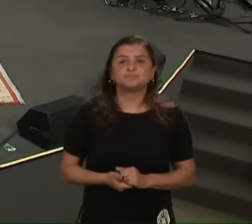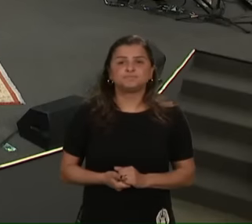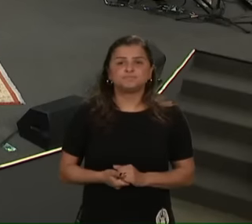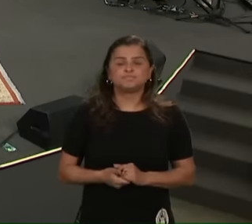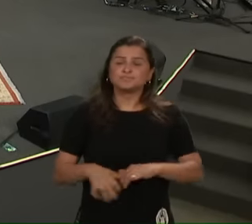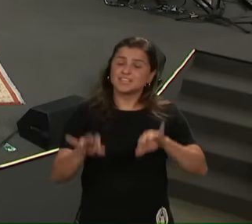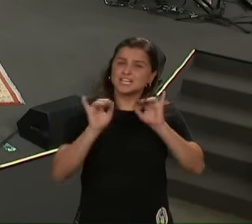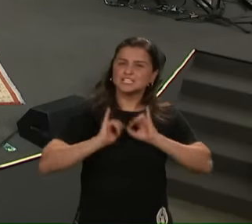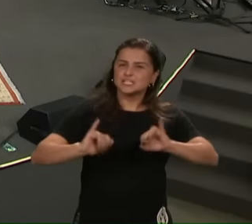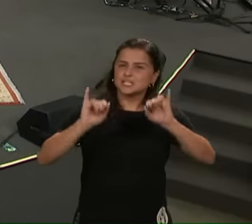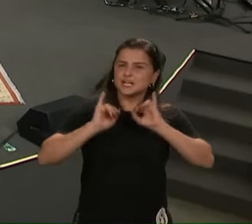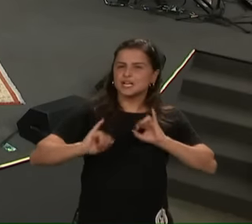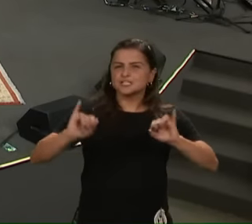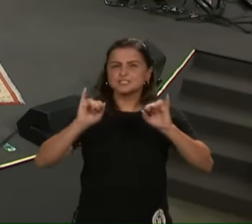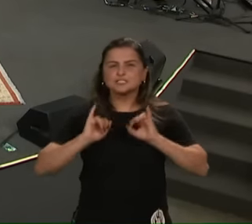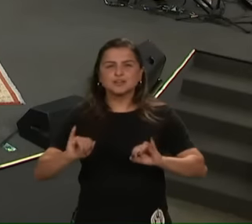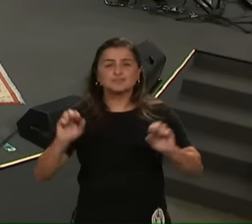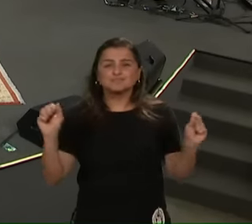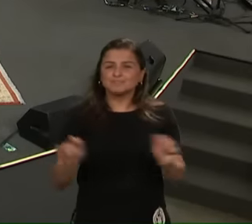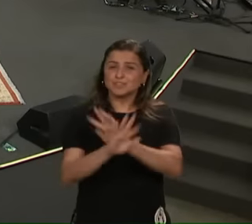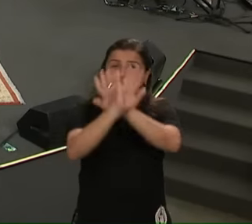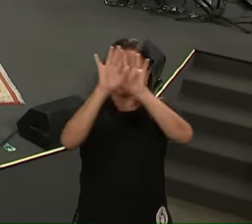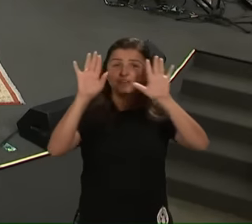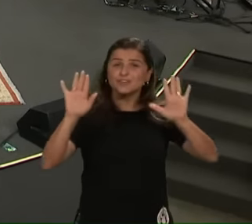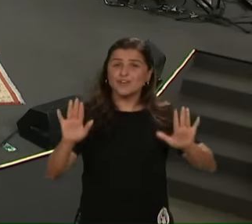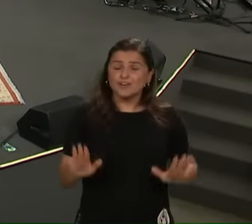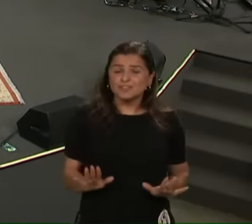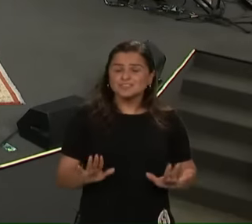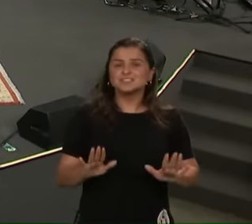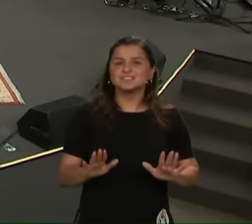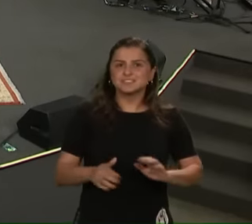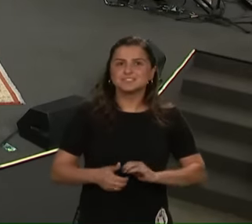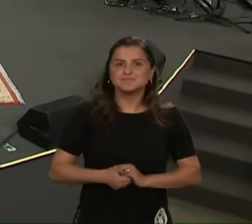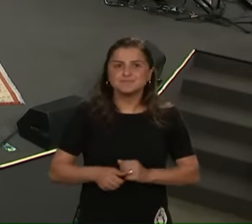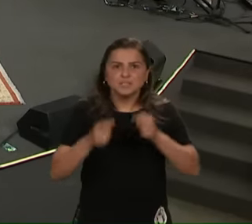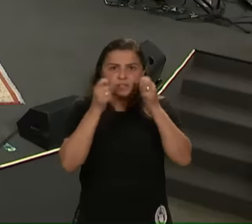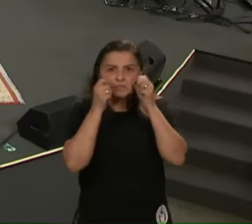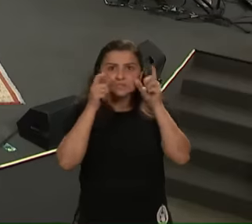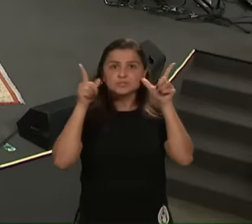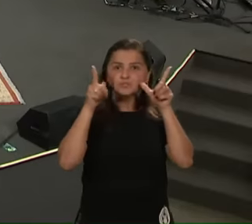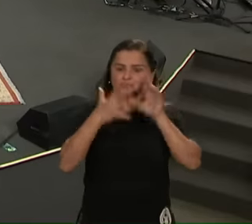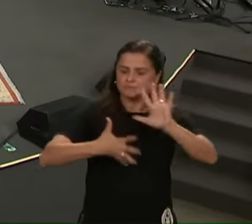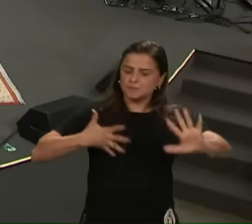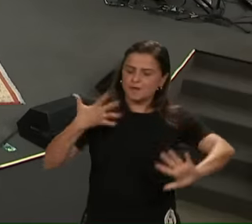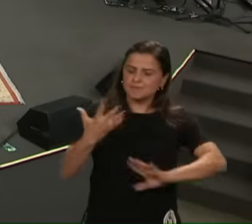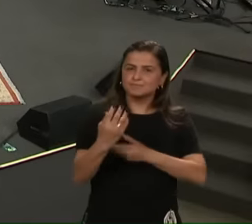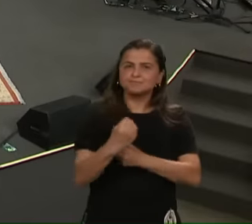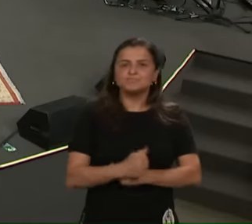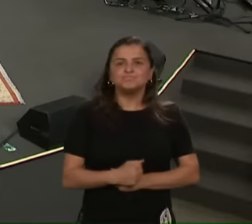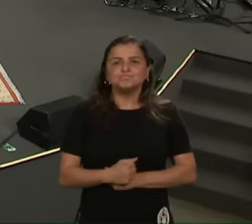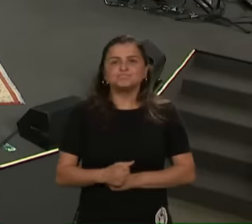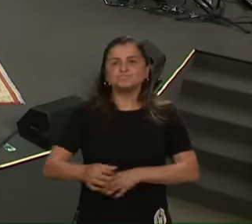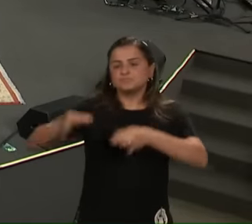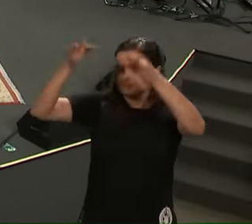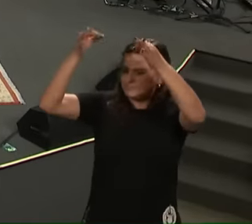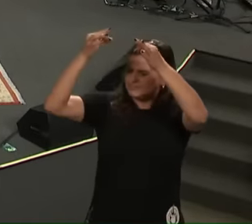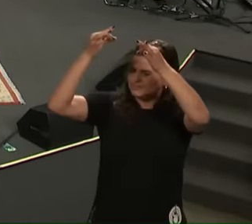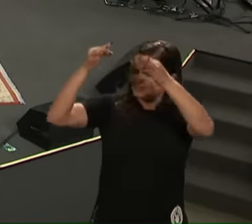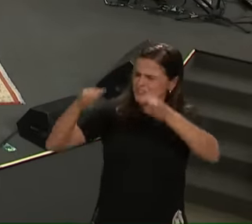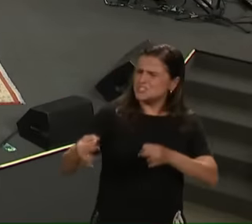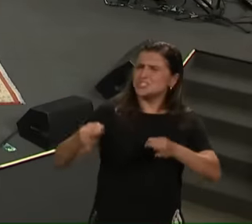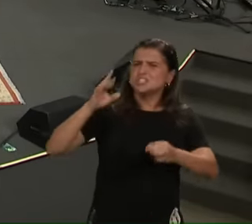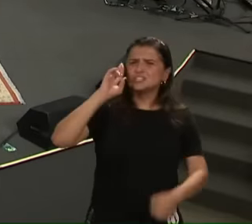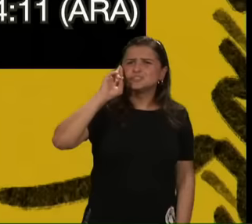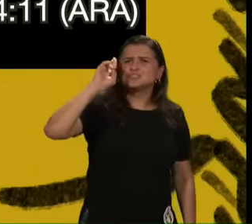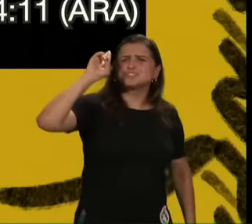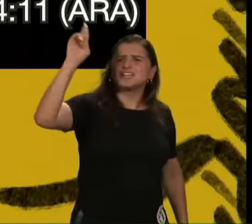enche o nosso coração nesta manhã, e os nossos olhos são abertos dizendo: Tu és digno, Senhor